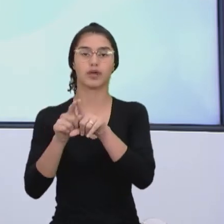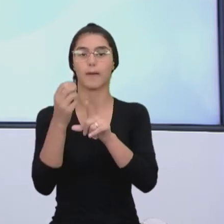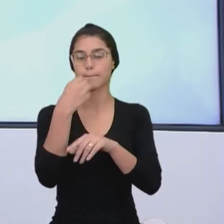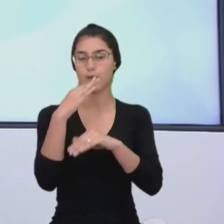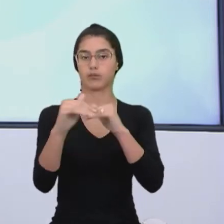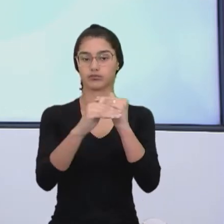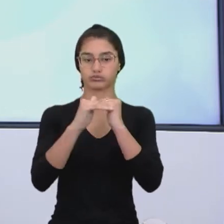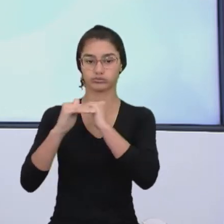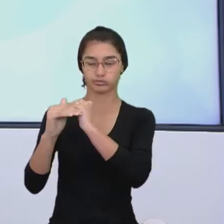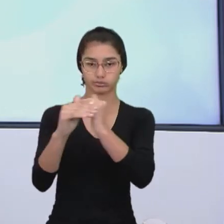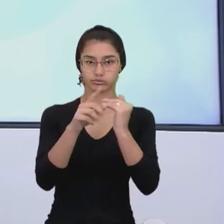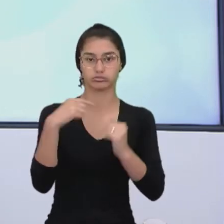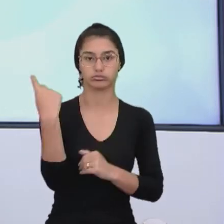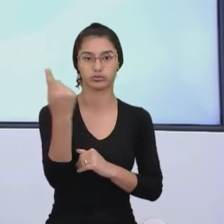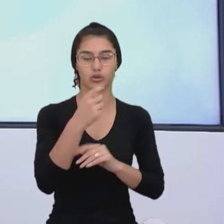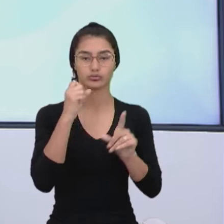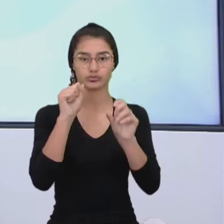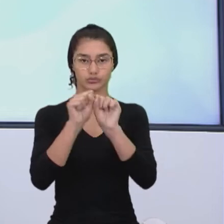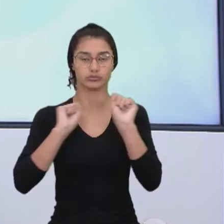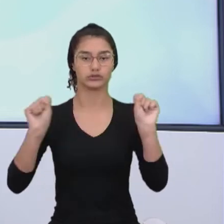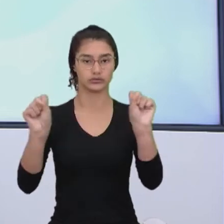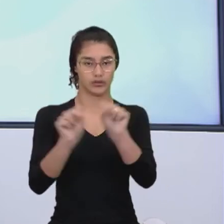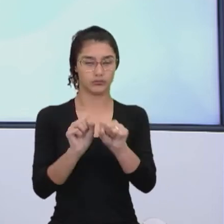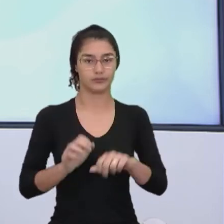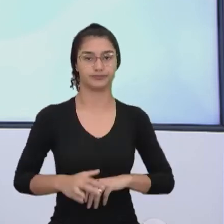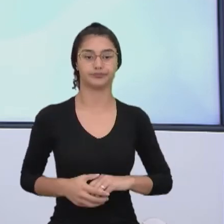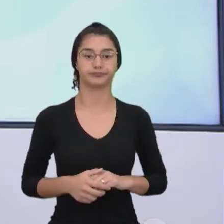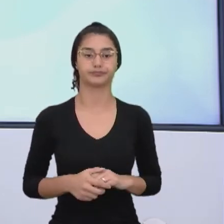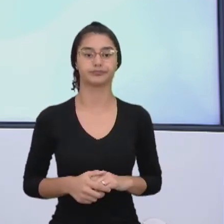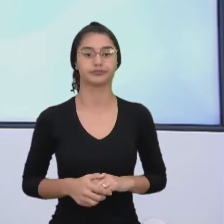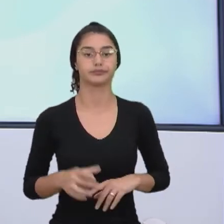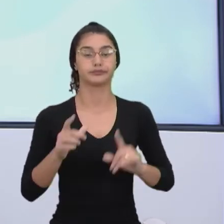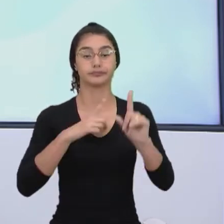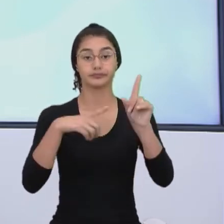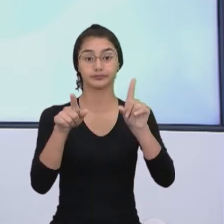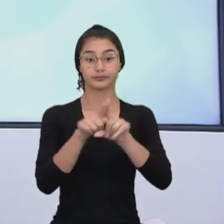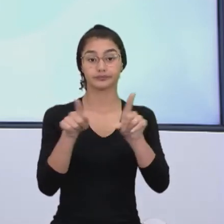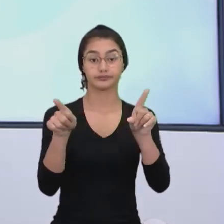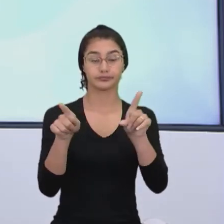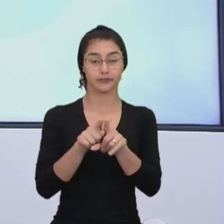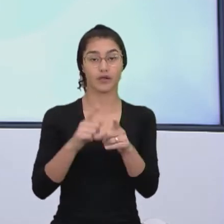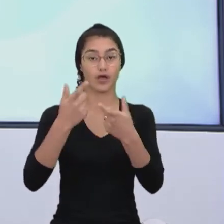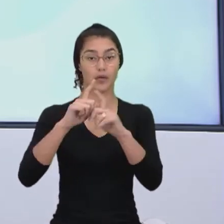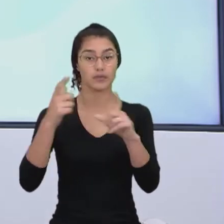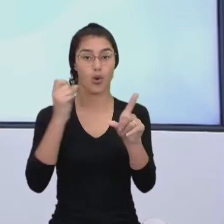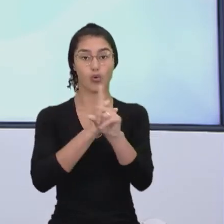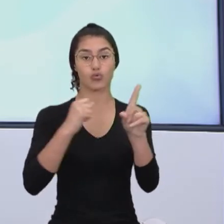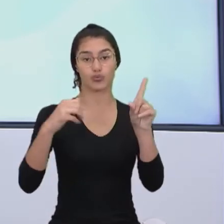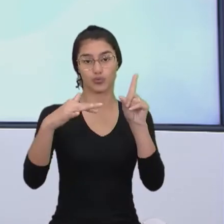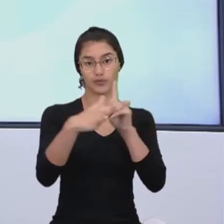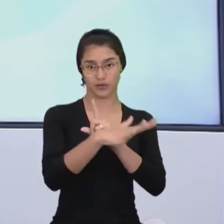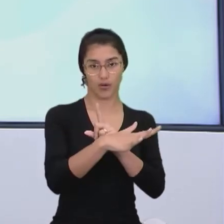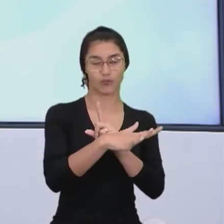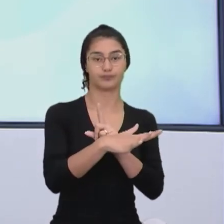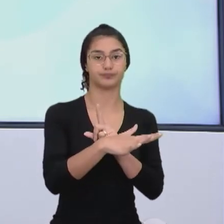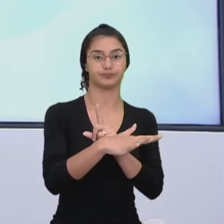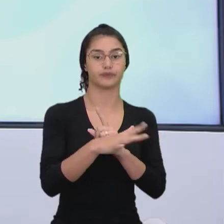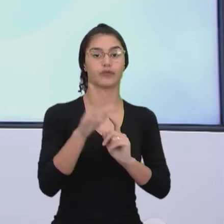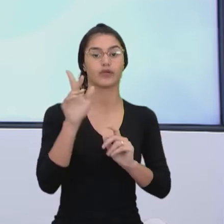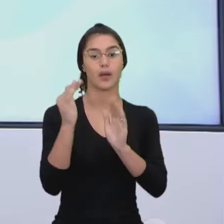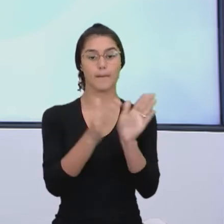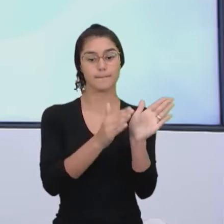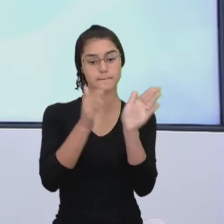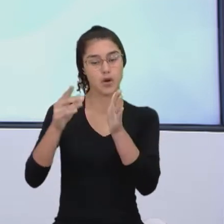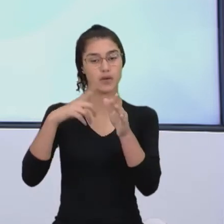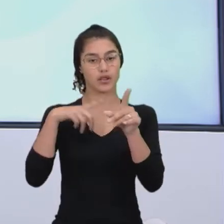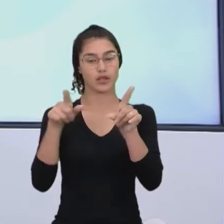equilíbrio do nosso sistema aqui, tá certo? E aí nós temos a dimensão social, né, que é a próxima